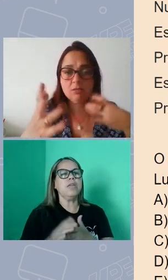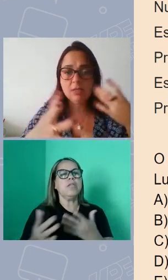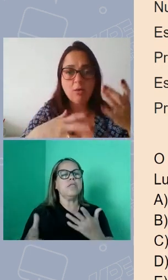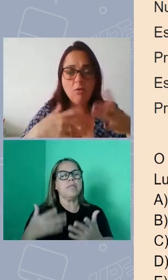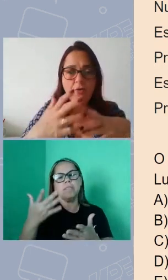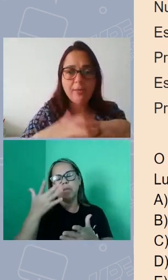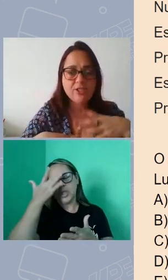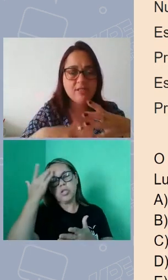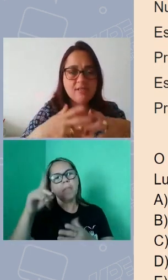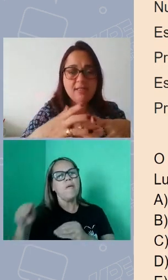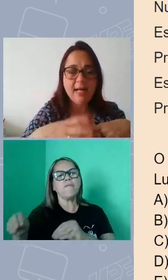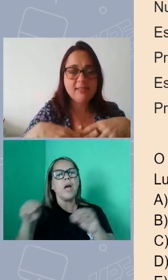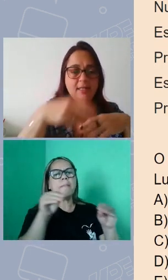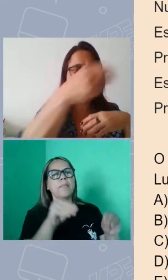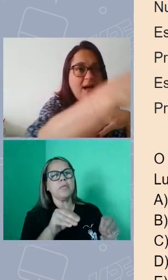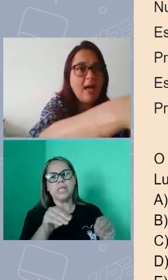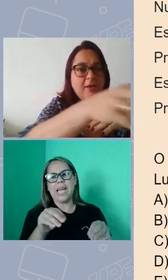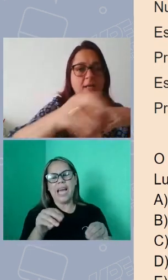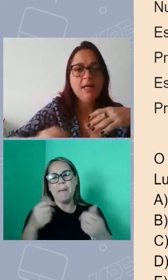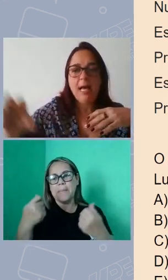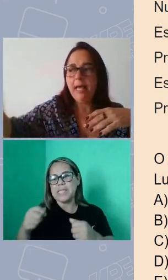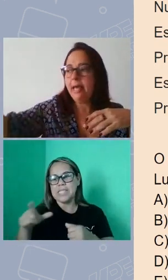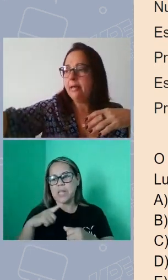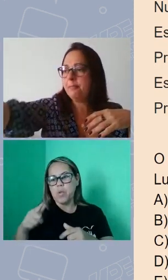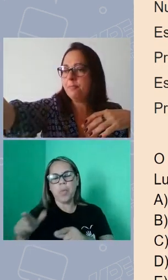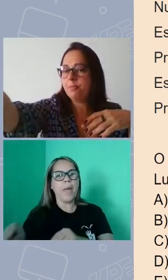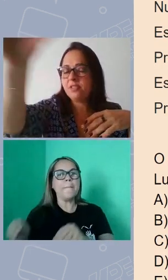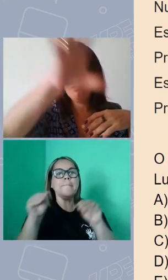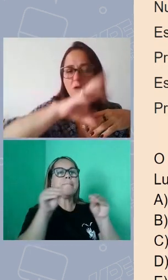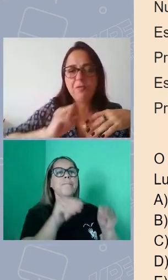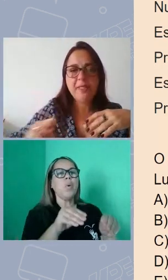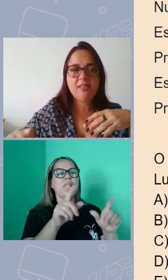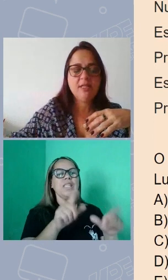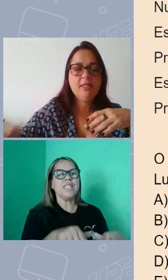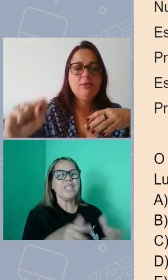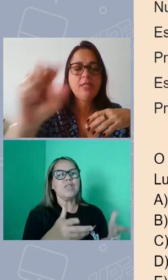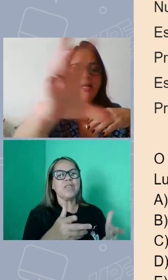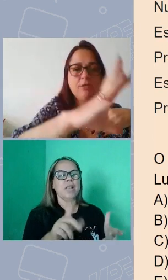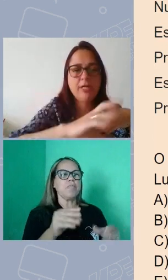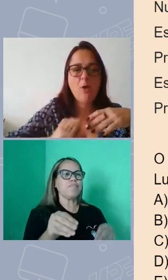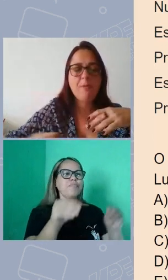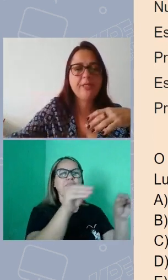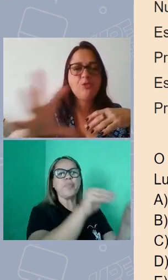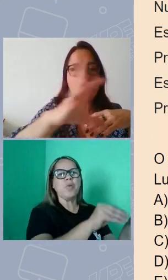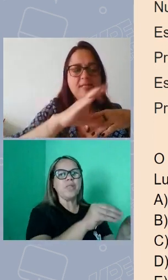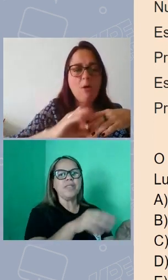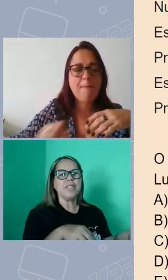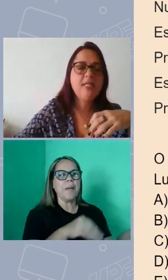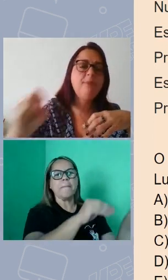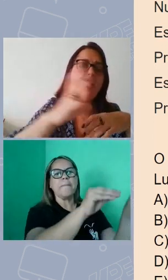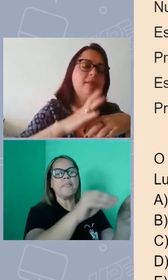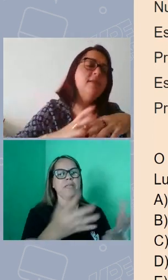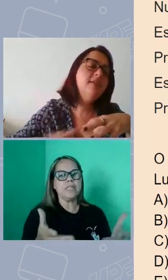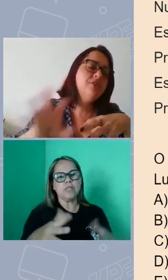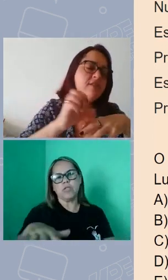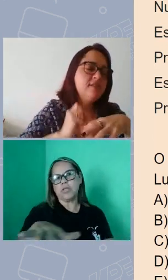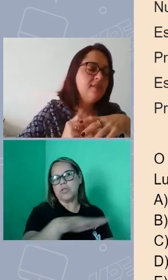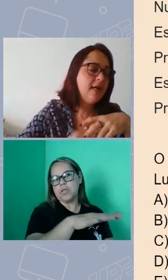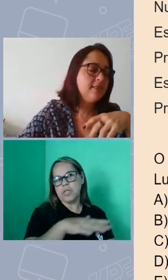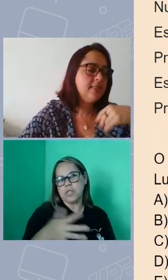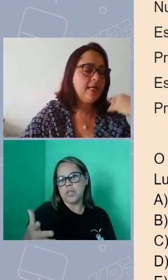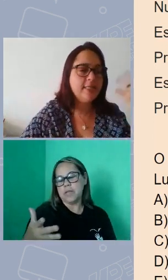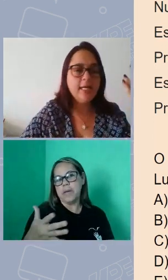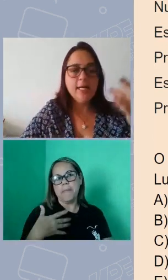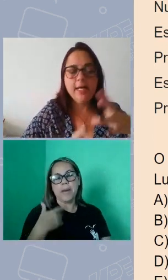mudando né conforme as necessidades ele vai se movimentando territorialmente espacialmente para atender as